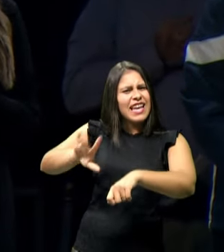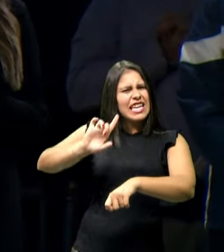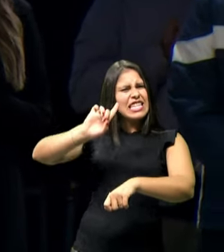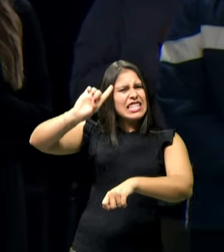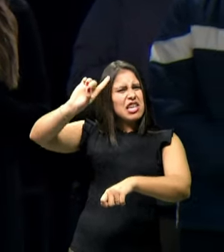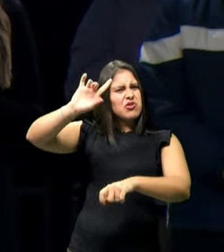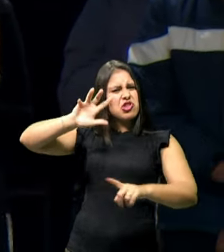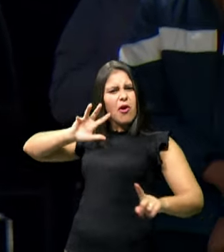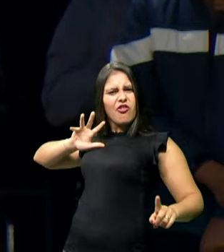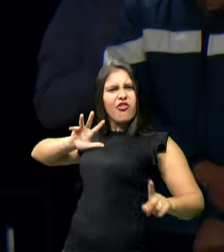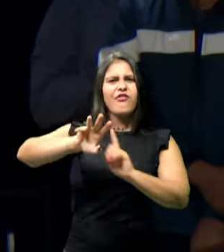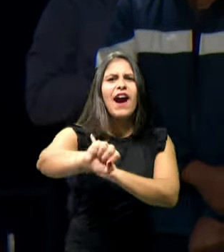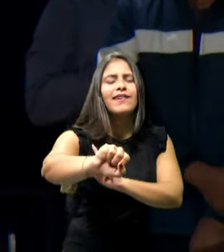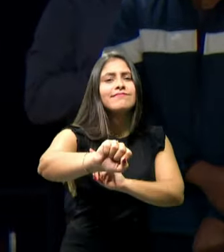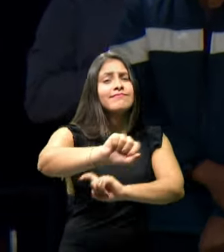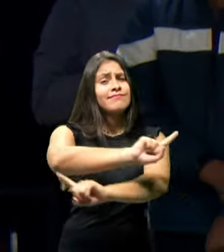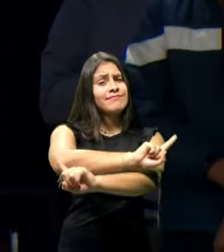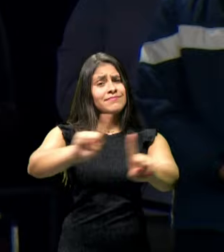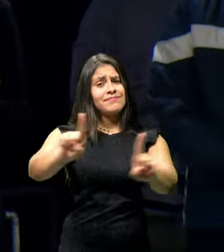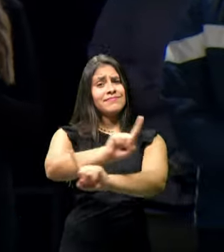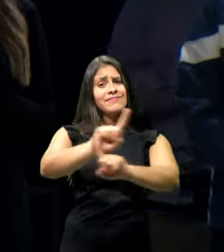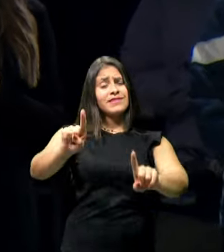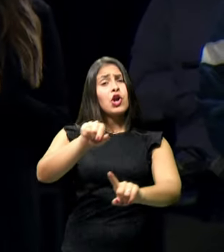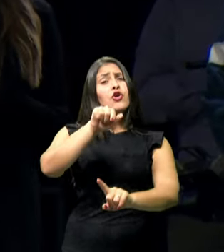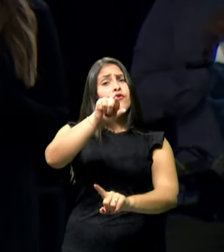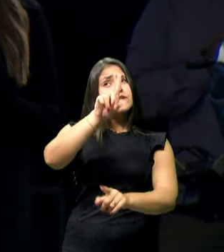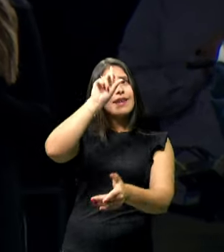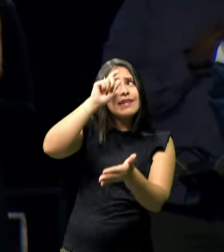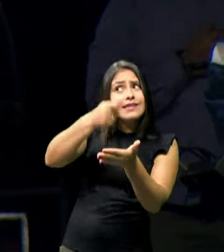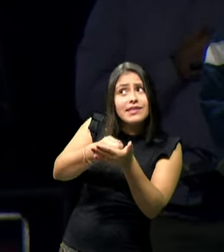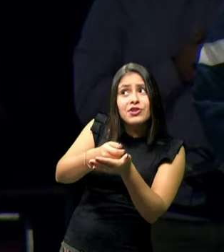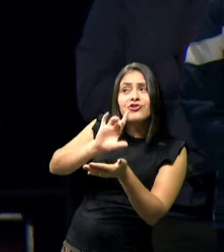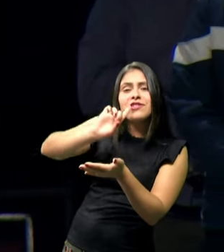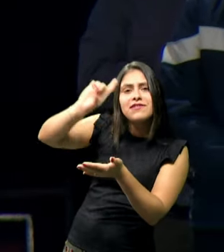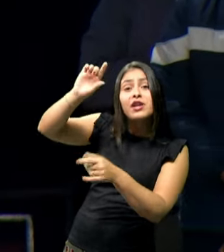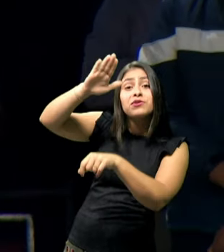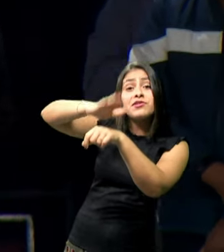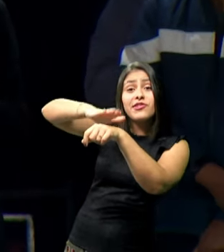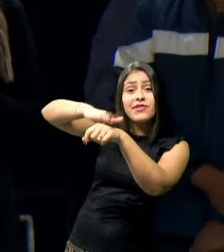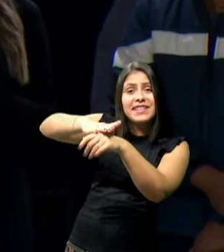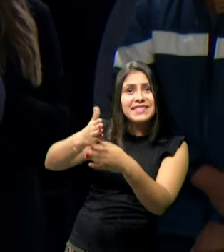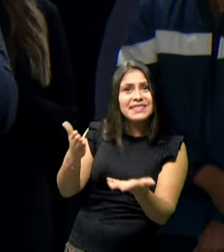de ninguém, Ele responde à sua decisão.